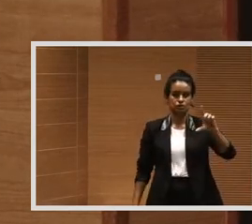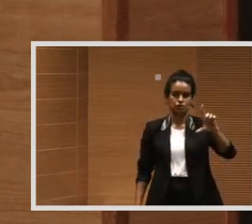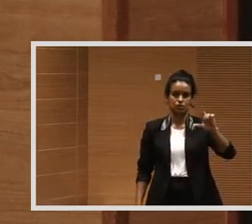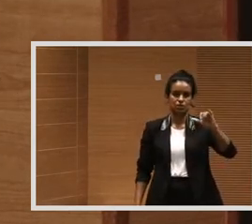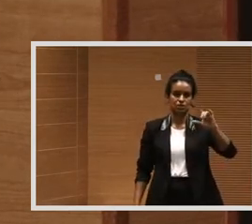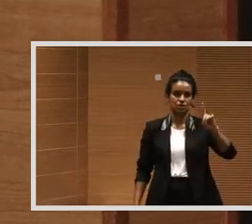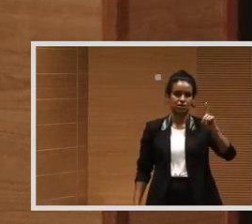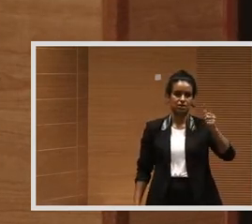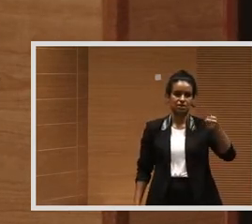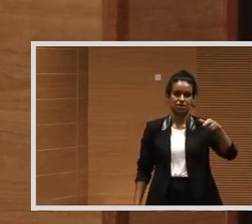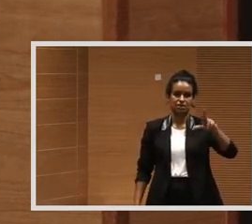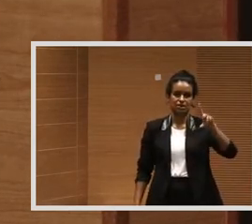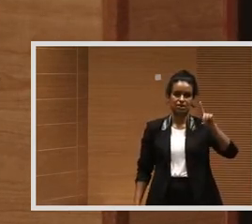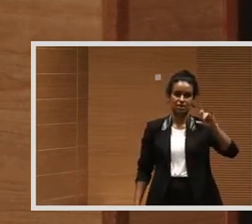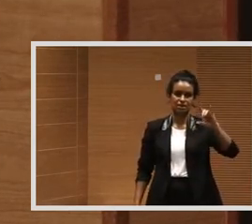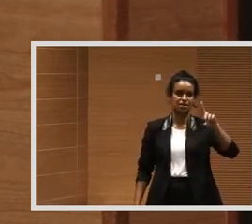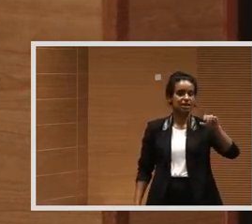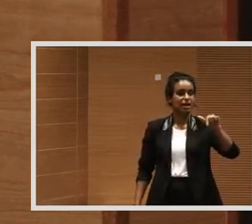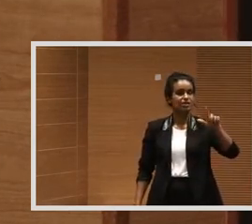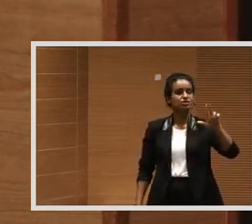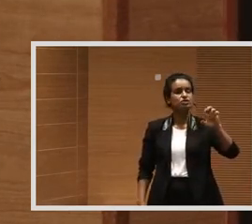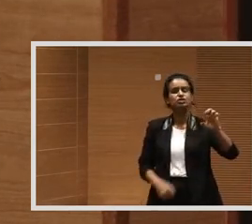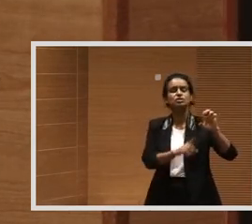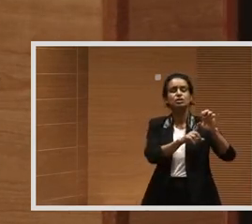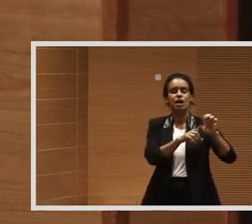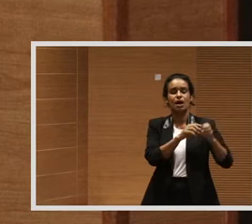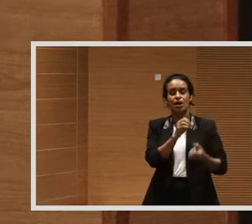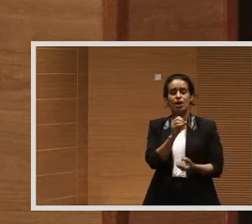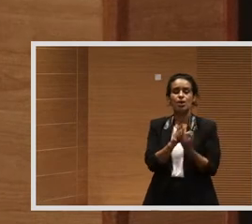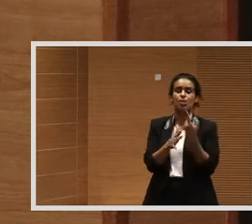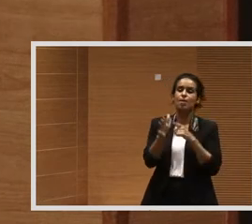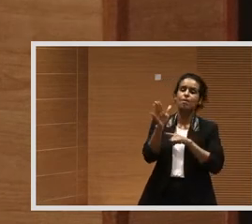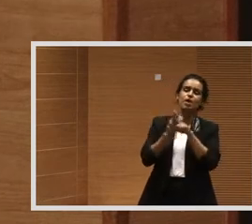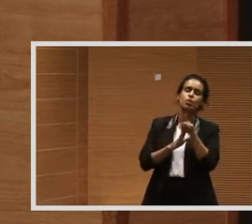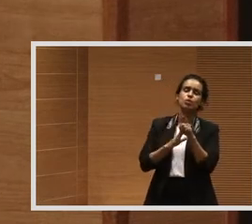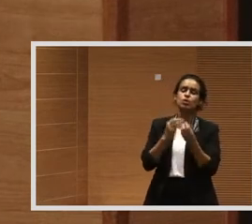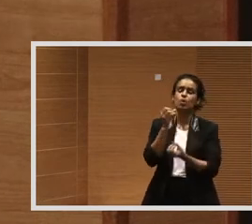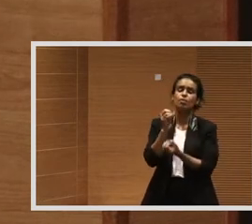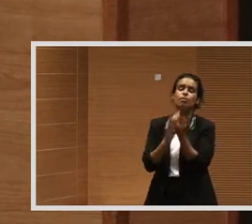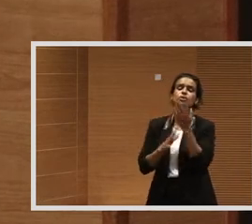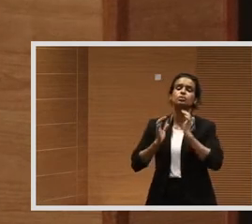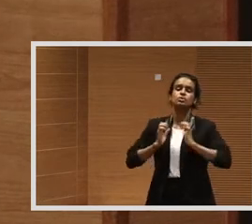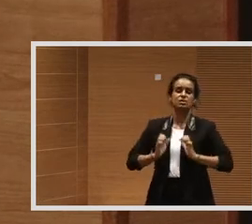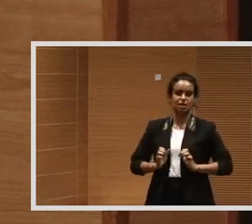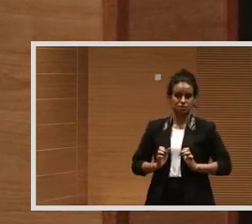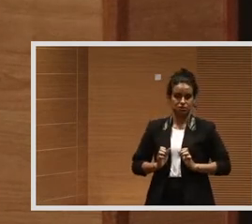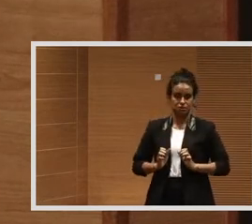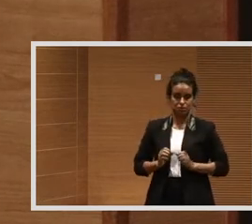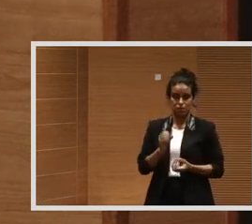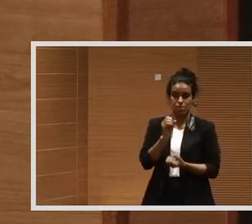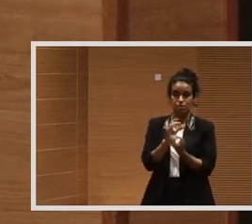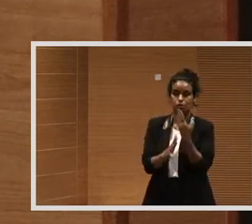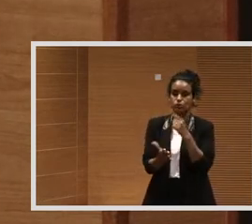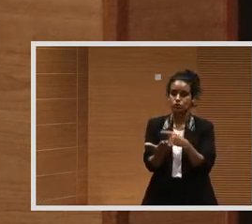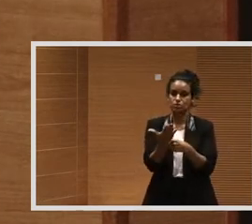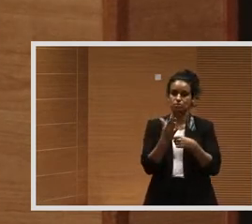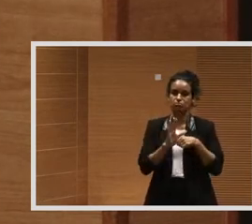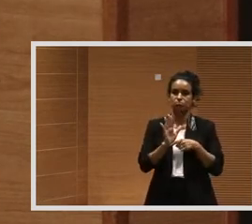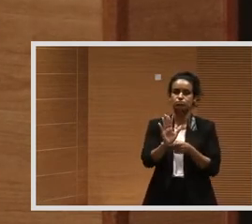né? Da onde nasce, como se produz ética, fraternidade, solidariedade? Se